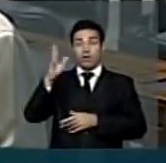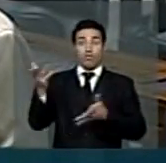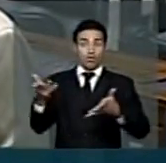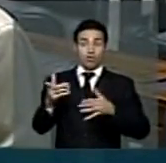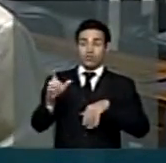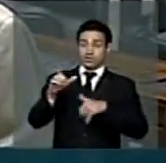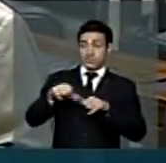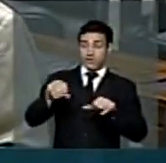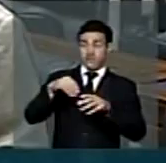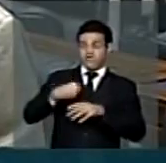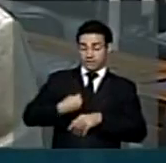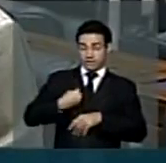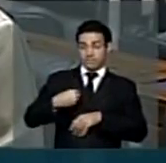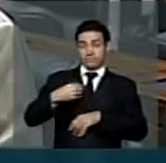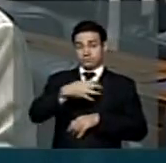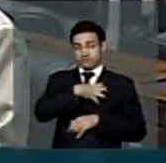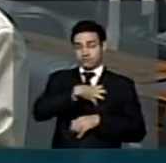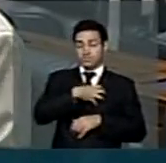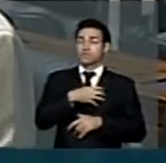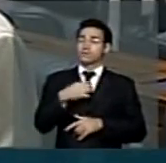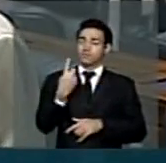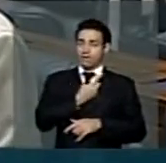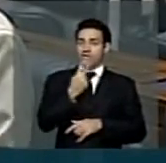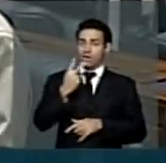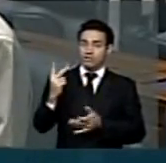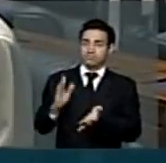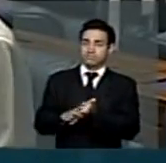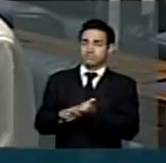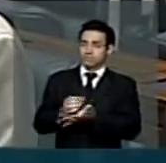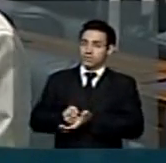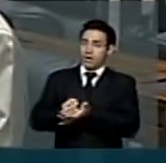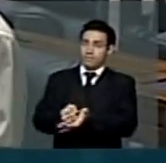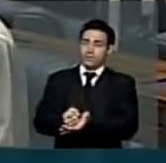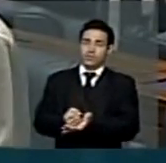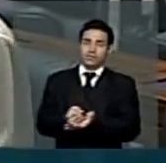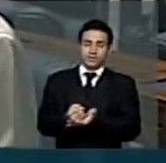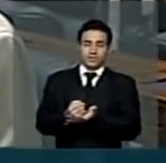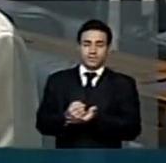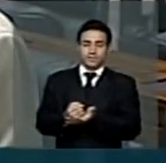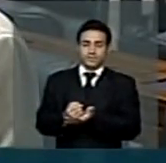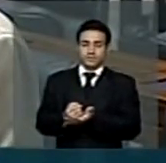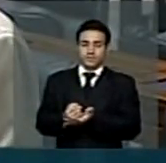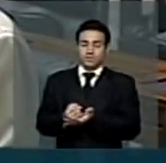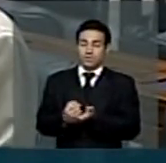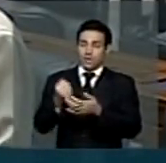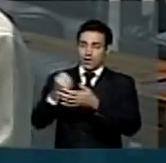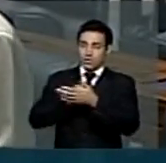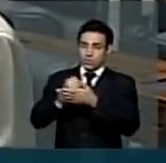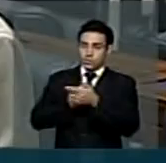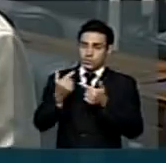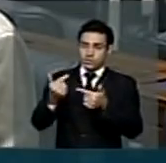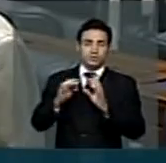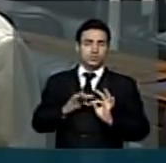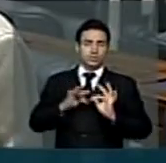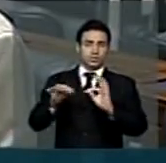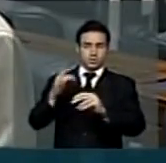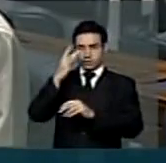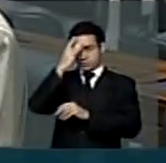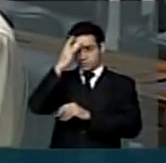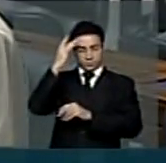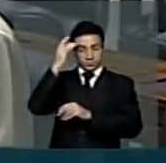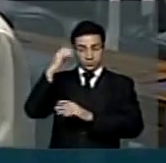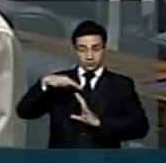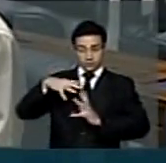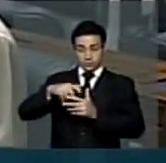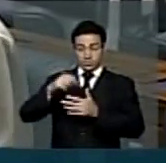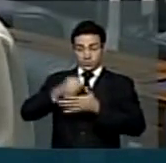poderia dizer nossa palavra de solidariedade, de apoio, de apreço à luta de todos que no mundo luta